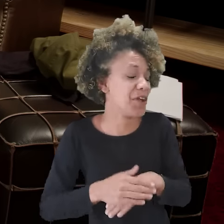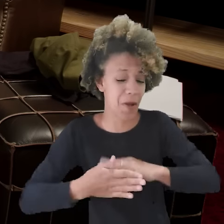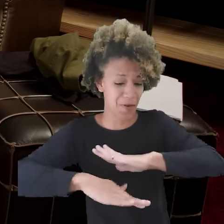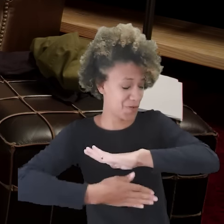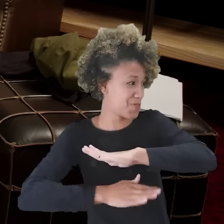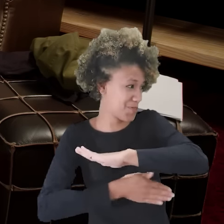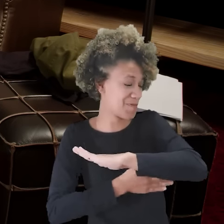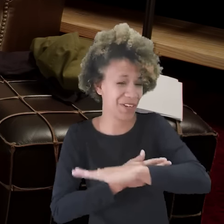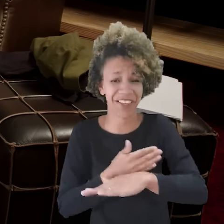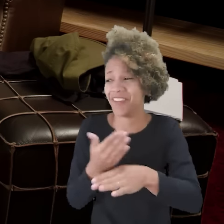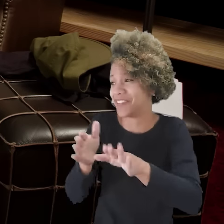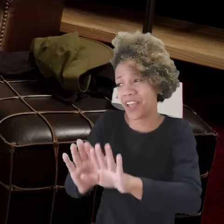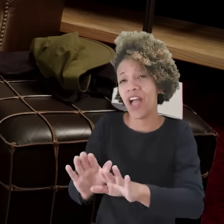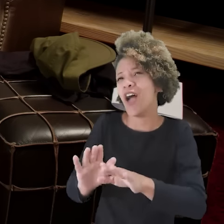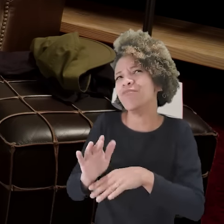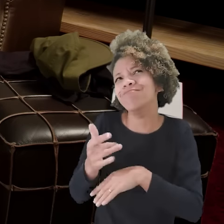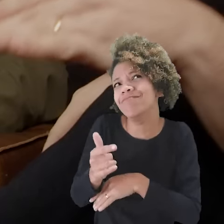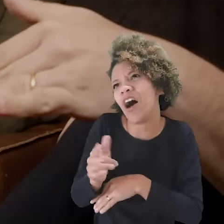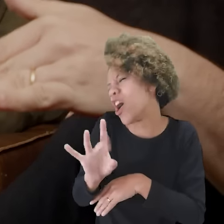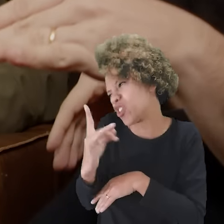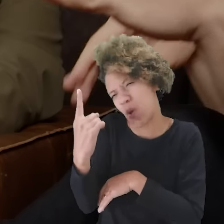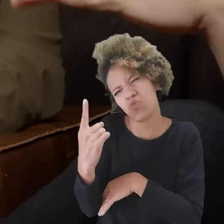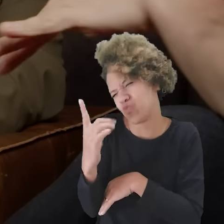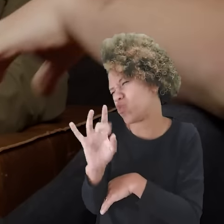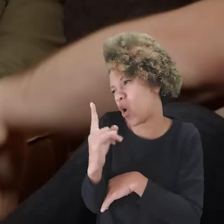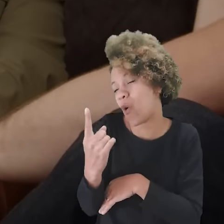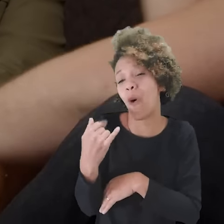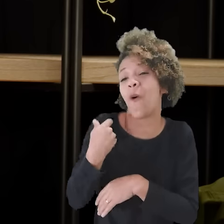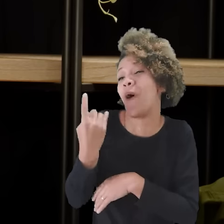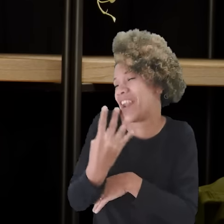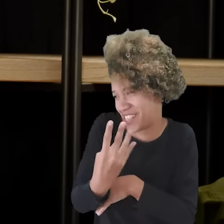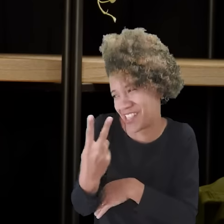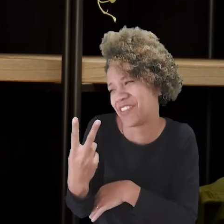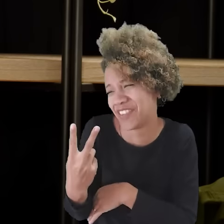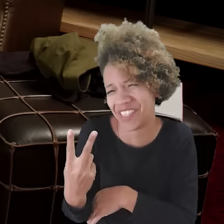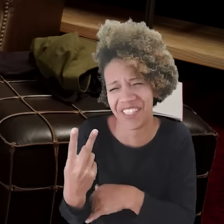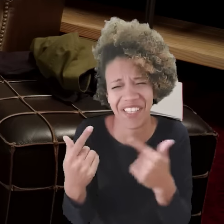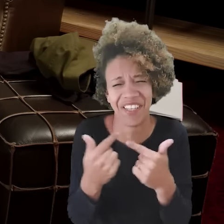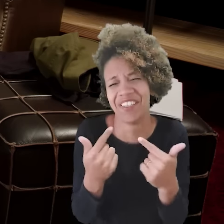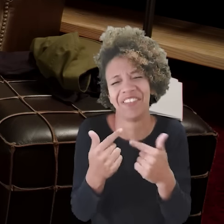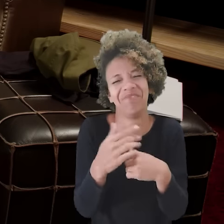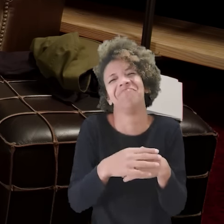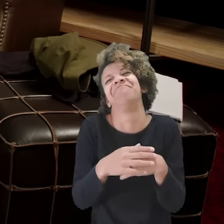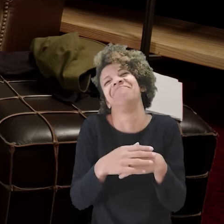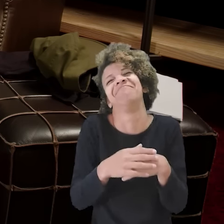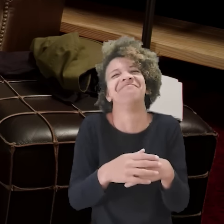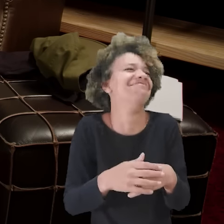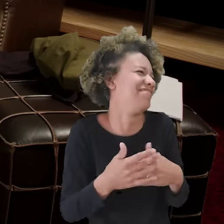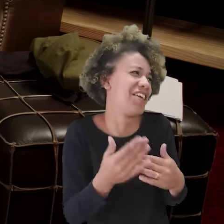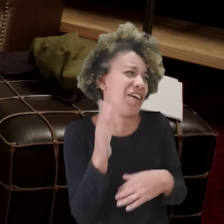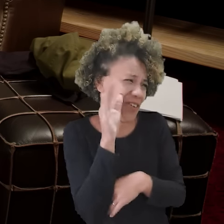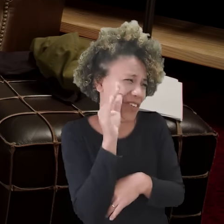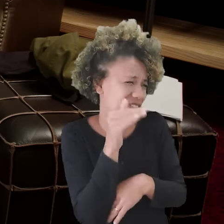tubarão é o seguinte galera eu acho que é um só ele tem 42 anos ele fica ali ele fica ali